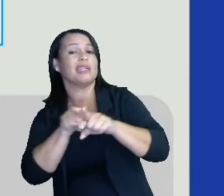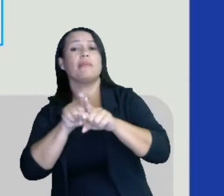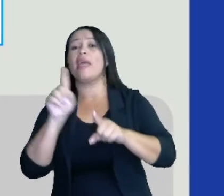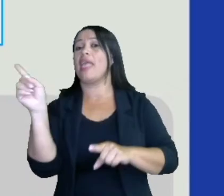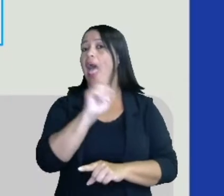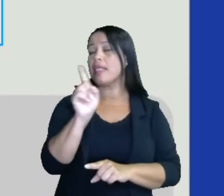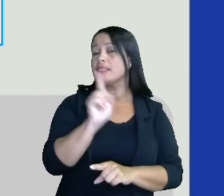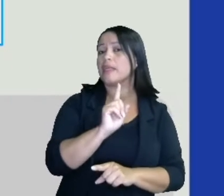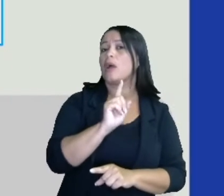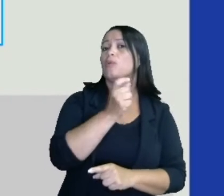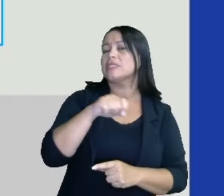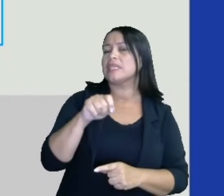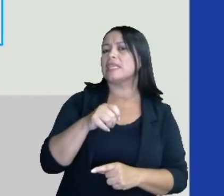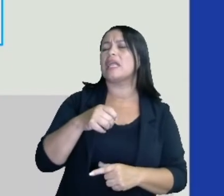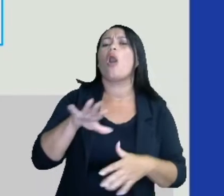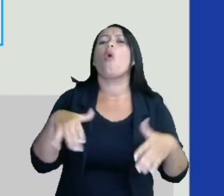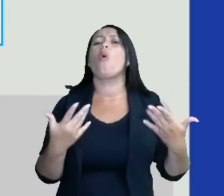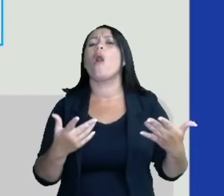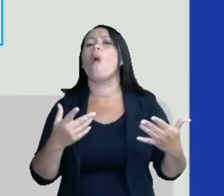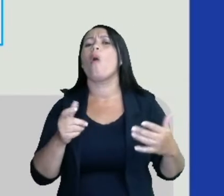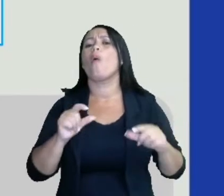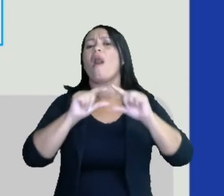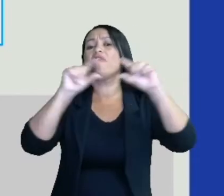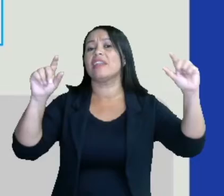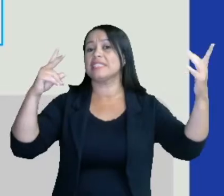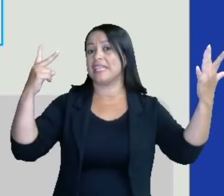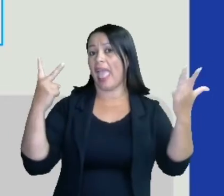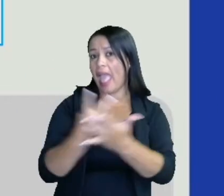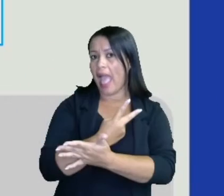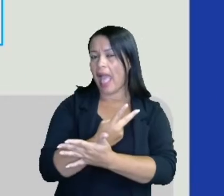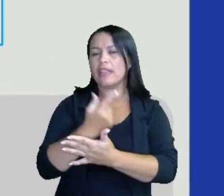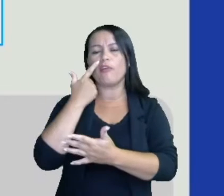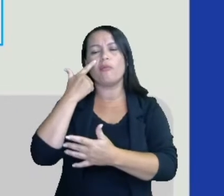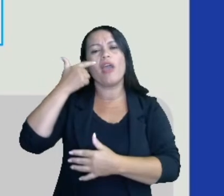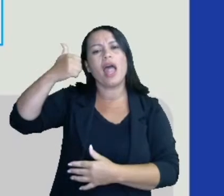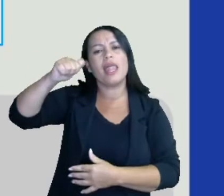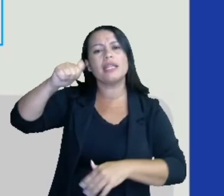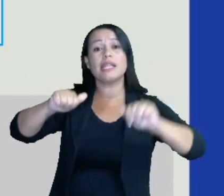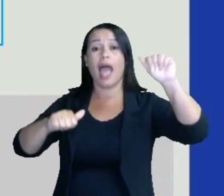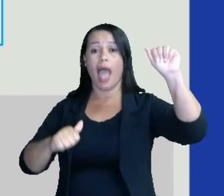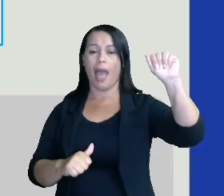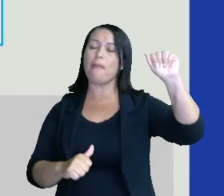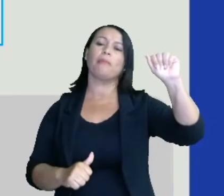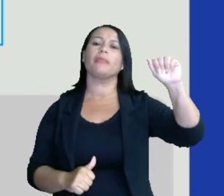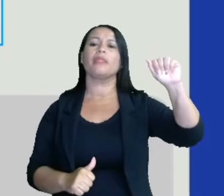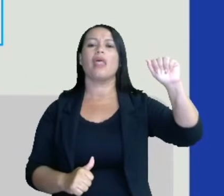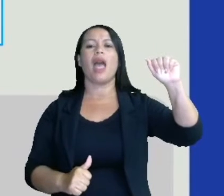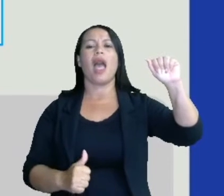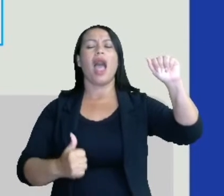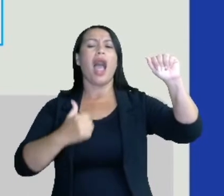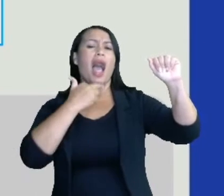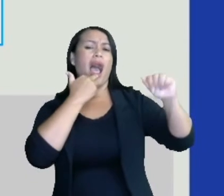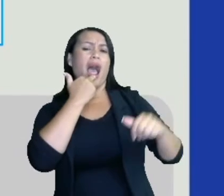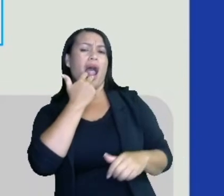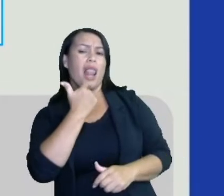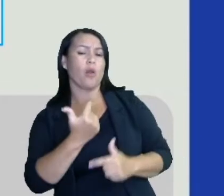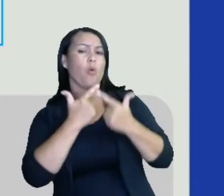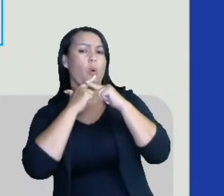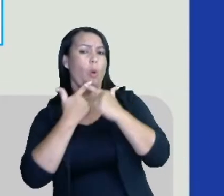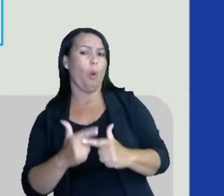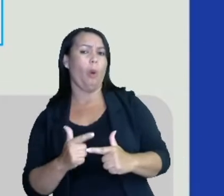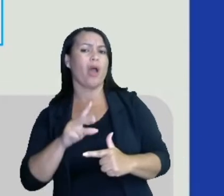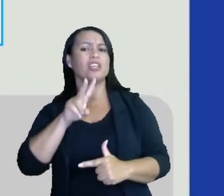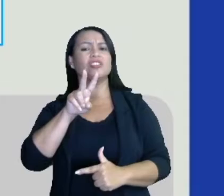que, incorreto, ele quer saber aí a frase que está incorreta. Então vamos analisar a letra A. A linguagem verbal